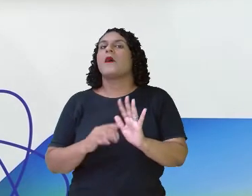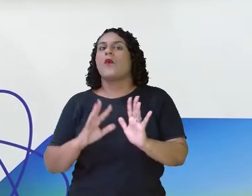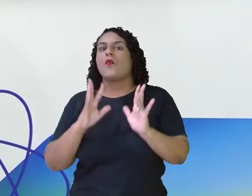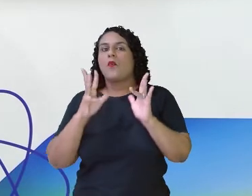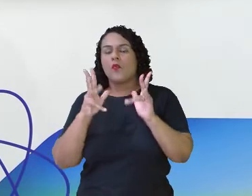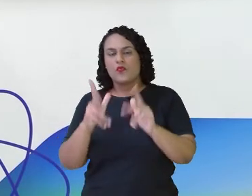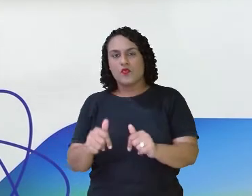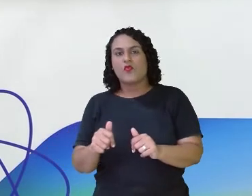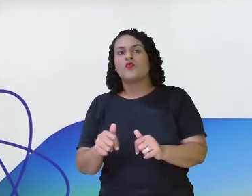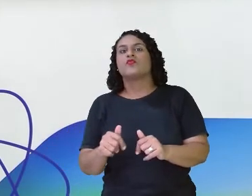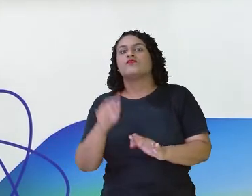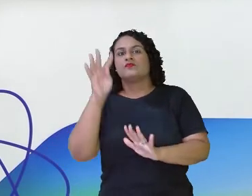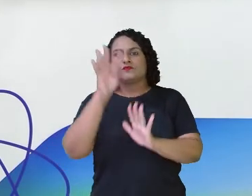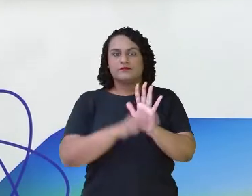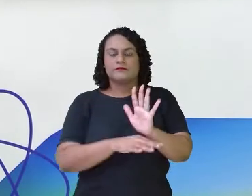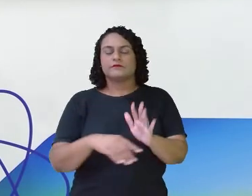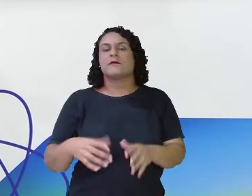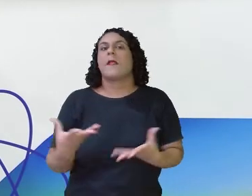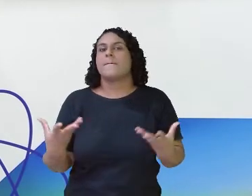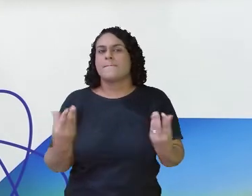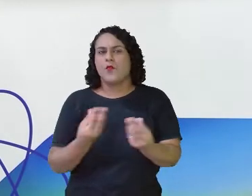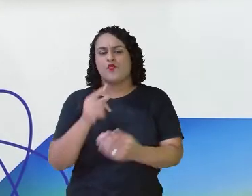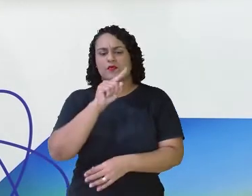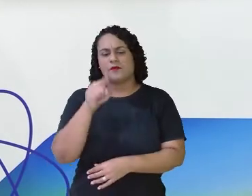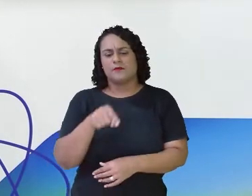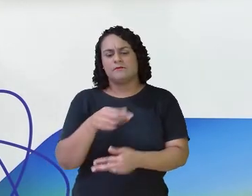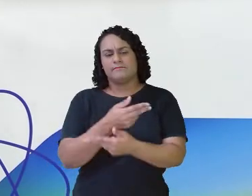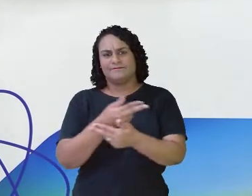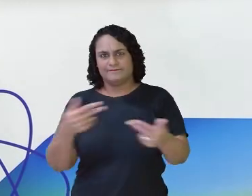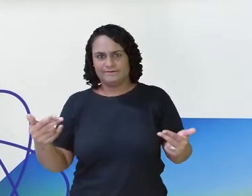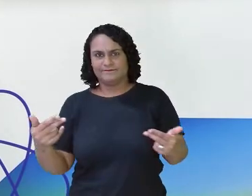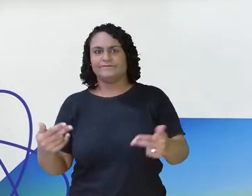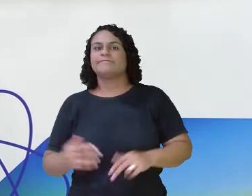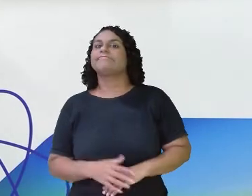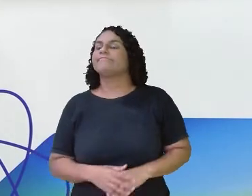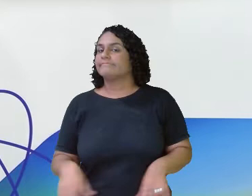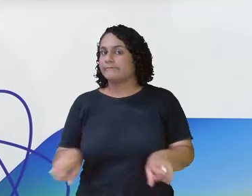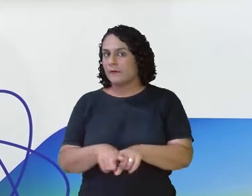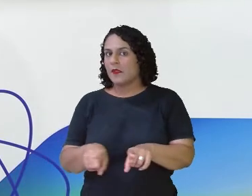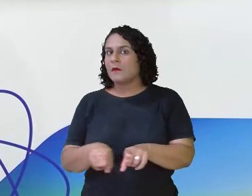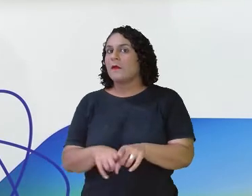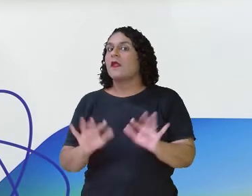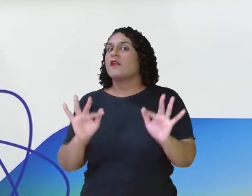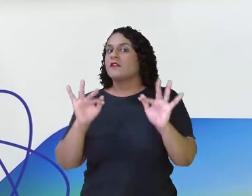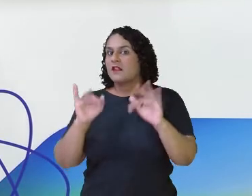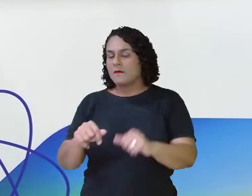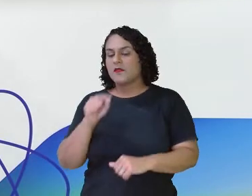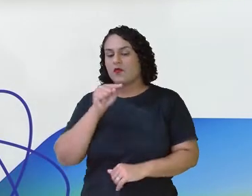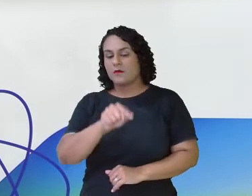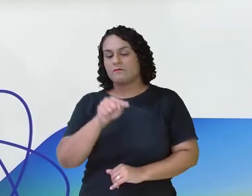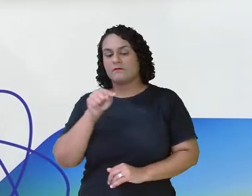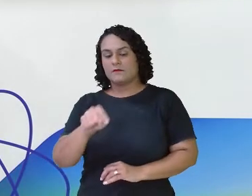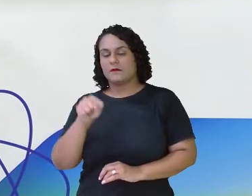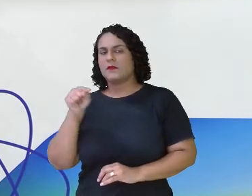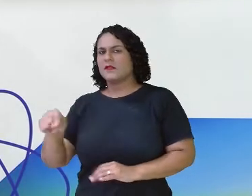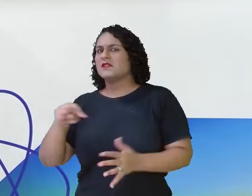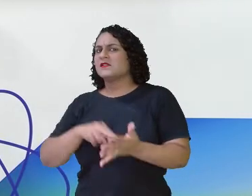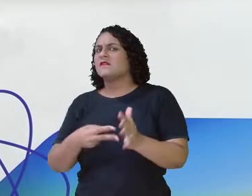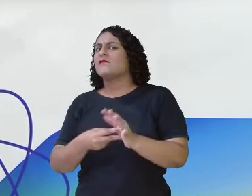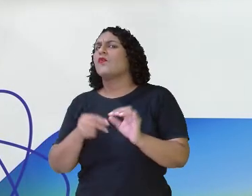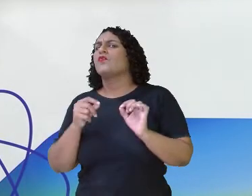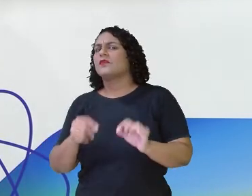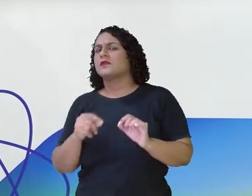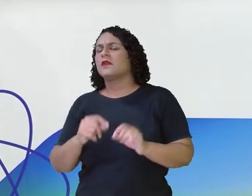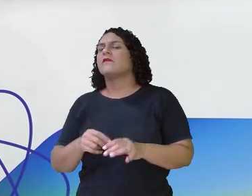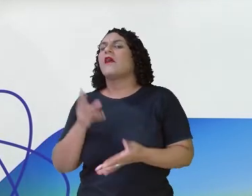aí é recheado de sinais de pontuação. Inclusive, o texto termina com reticências. Quer dizer, tem mais